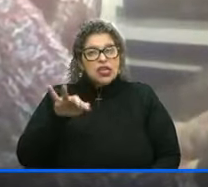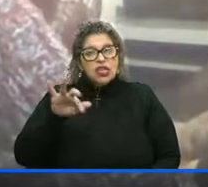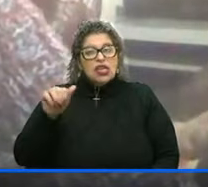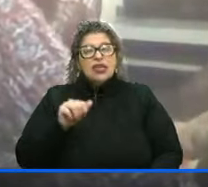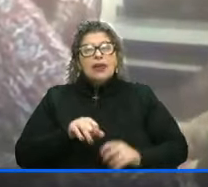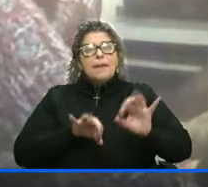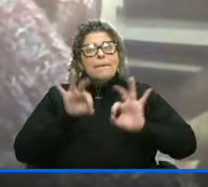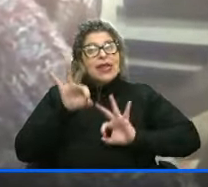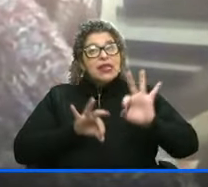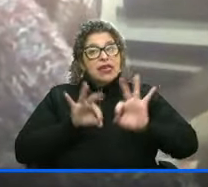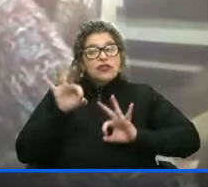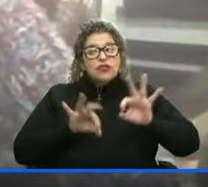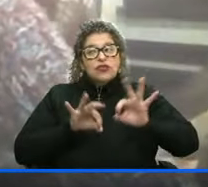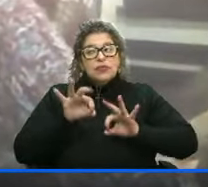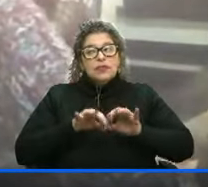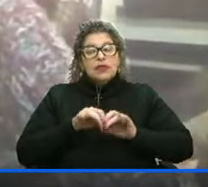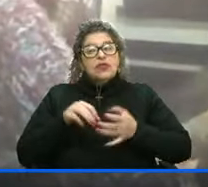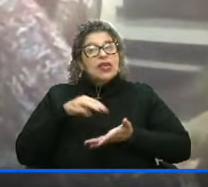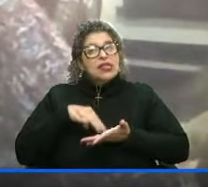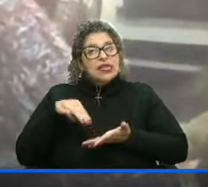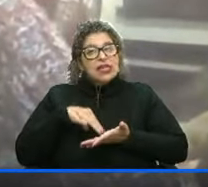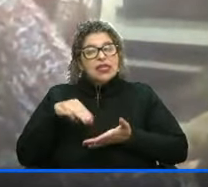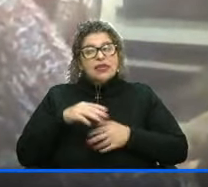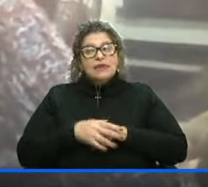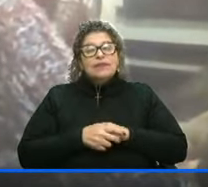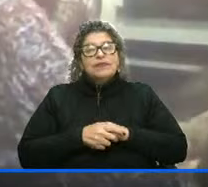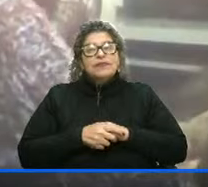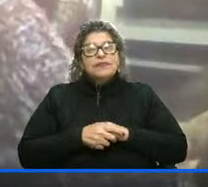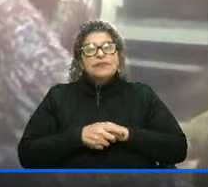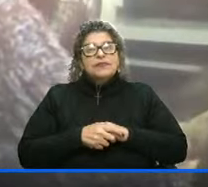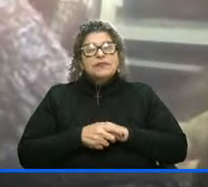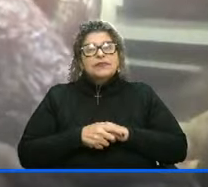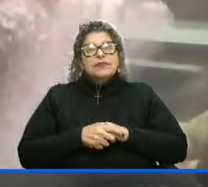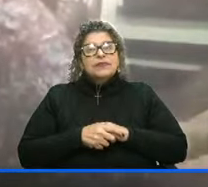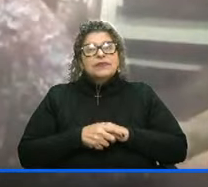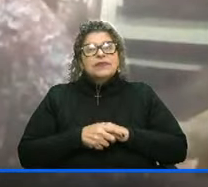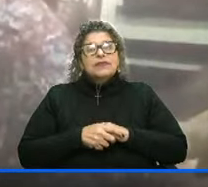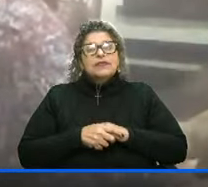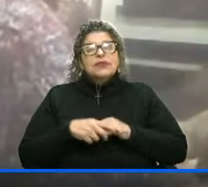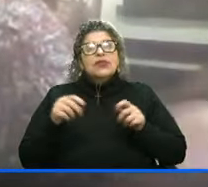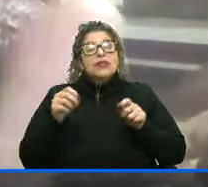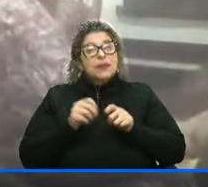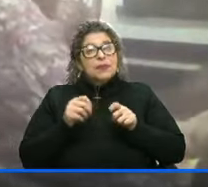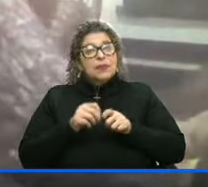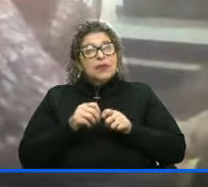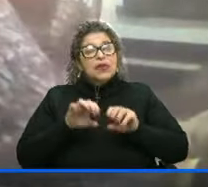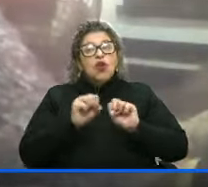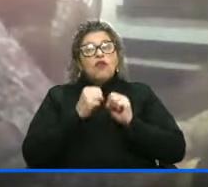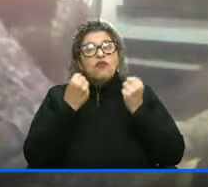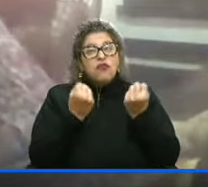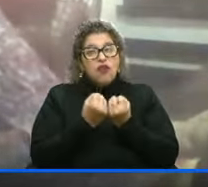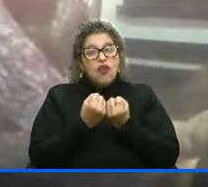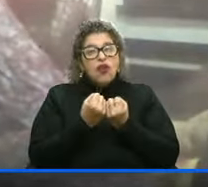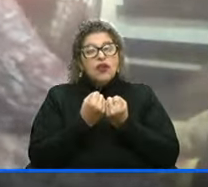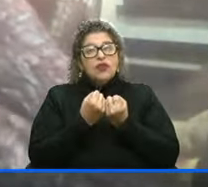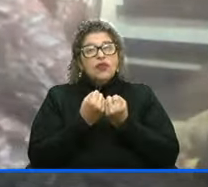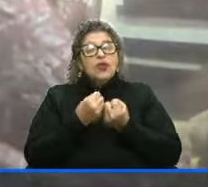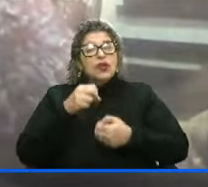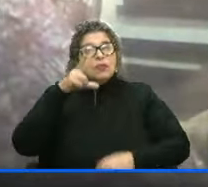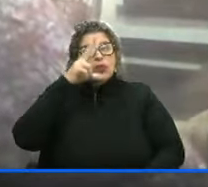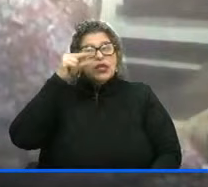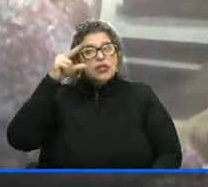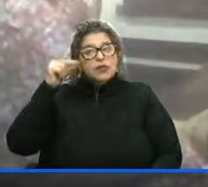o planejamento da secretaria, né? E a gente, eu queria fazer o reconhecimento que o Fórum Municipal de Educação vem fazendo